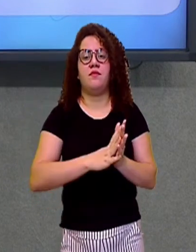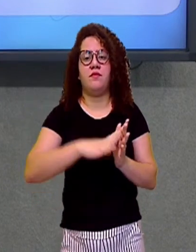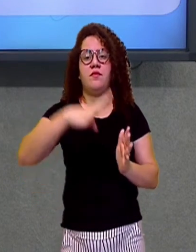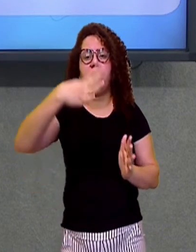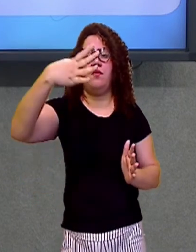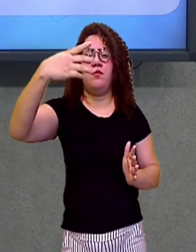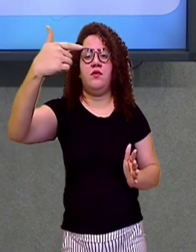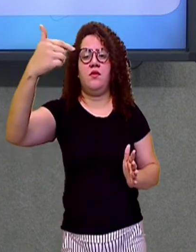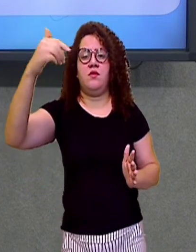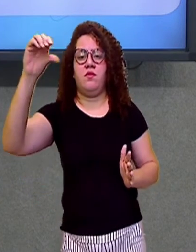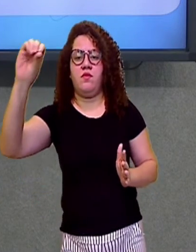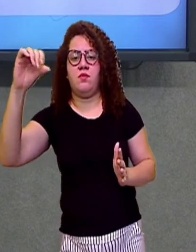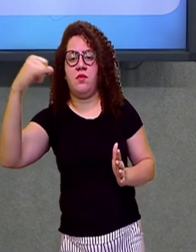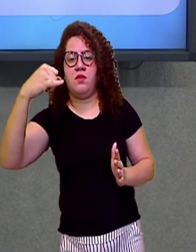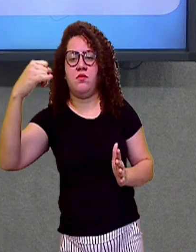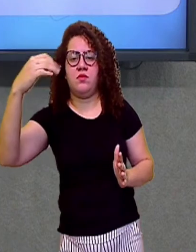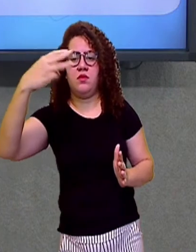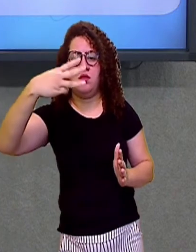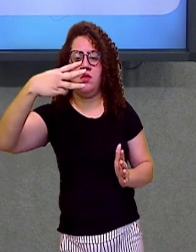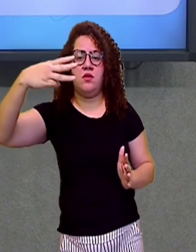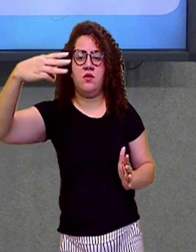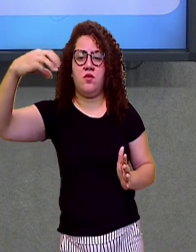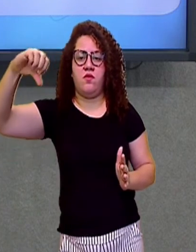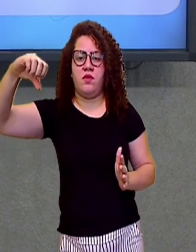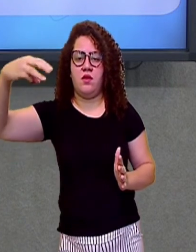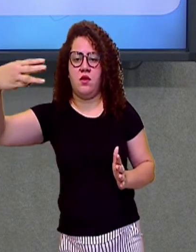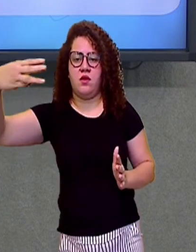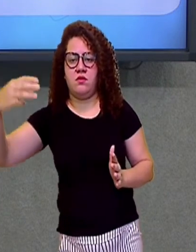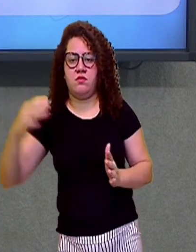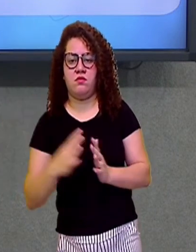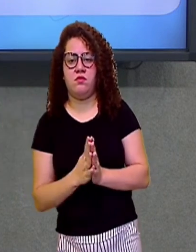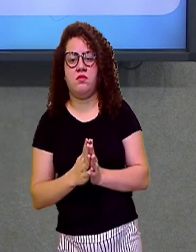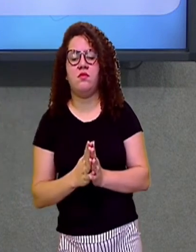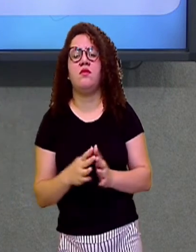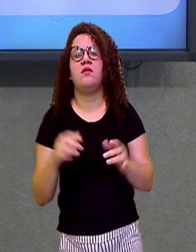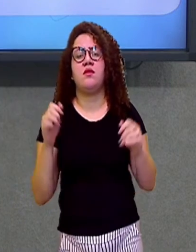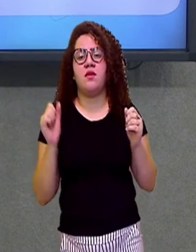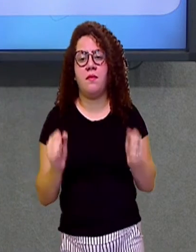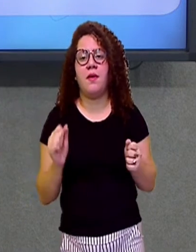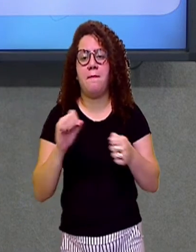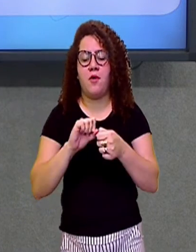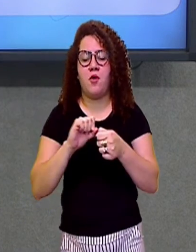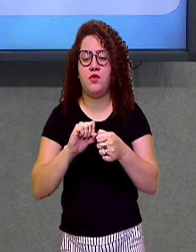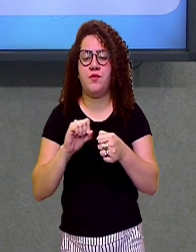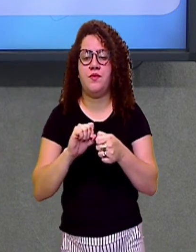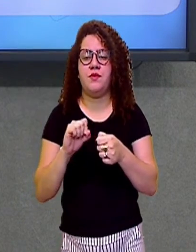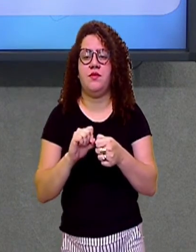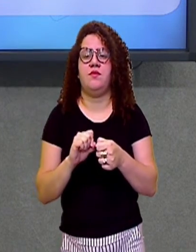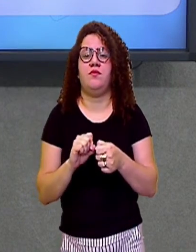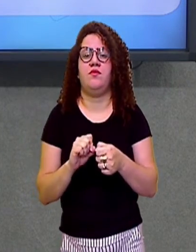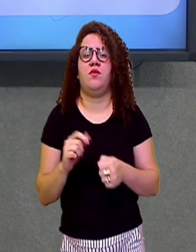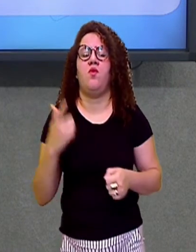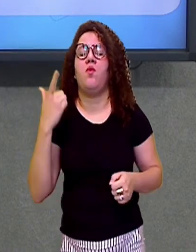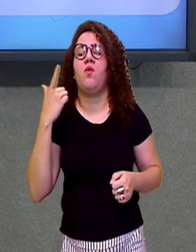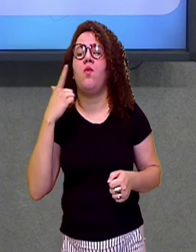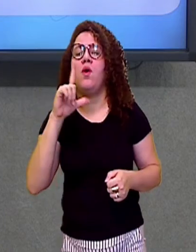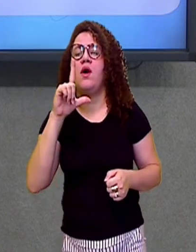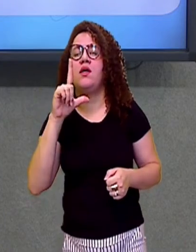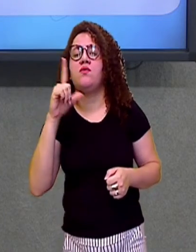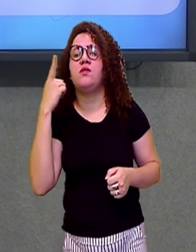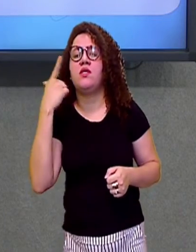encontrei 27, mas nós também podemos fazer da seguinte forma: olha, quanto que Jefferson ganhou, recebeu